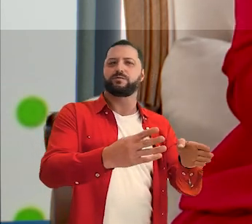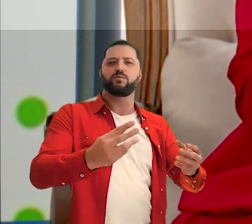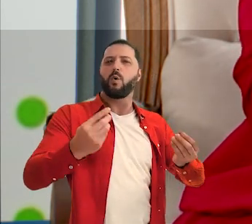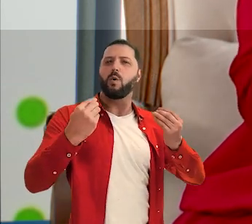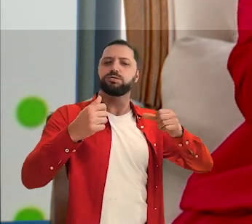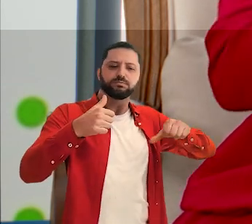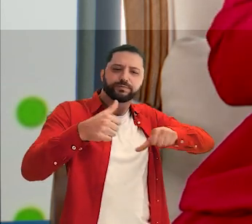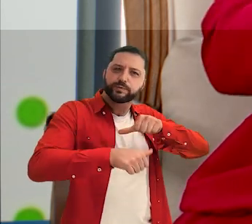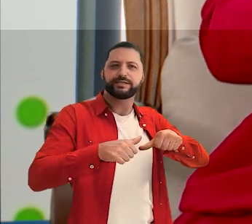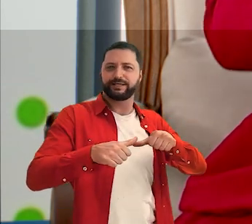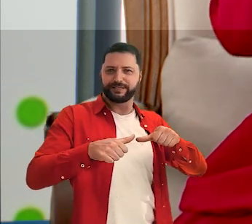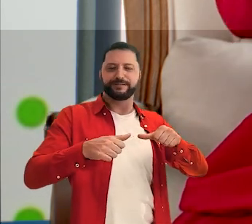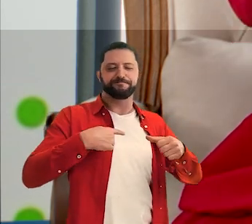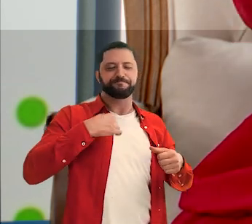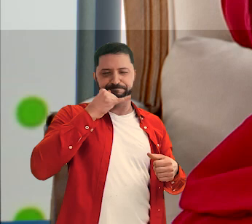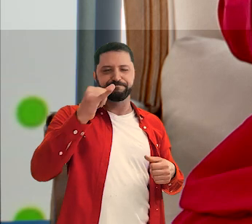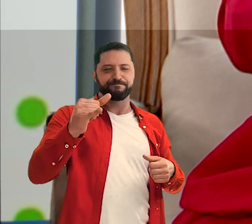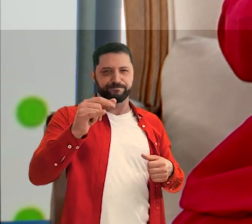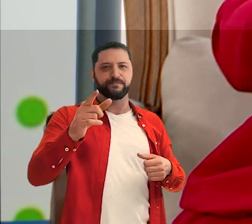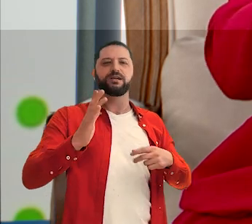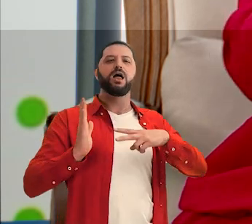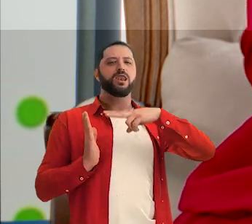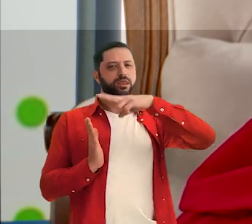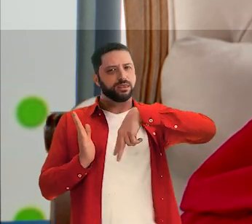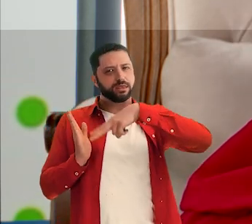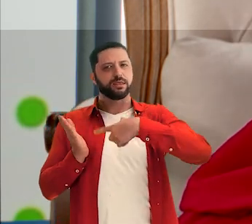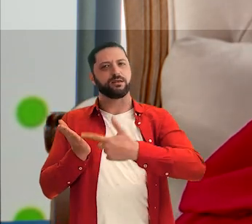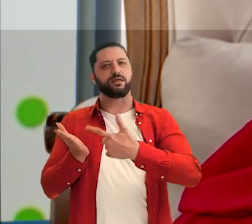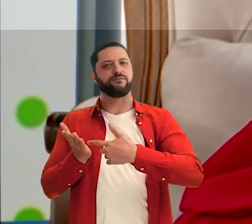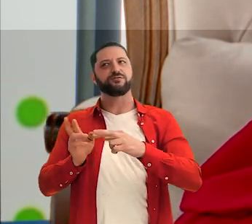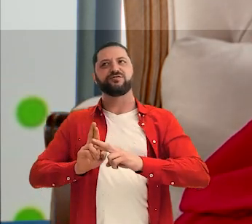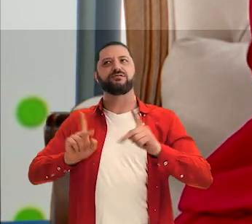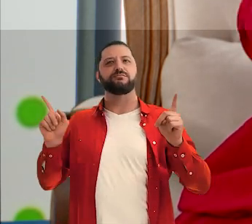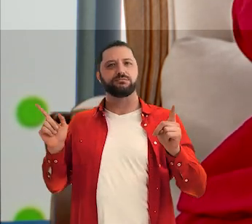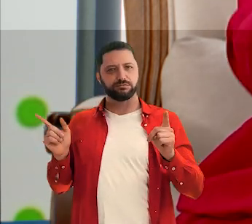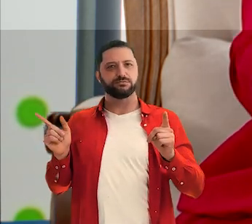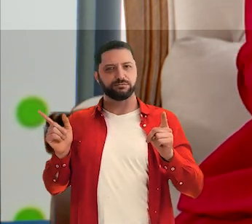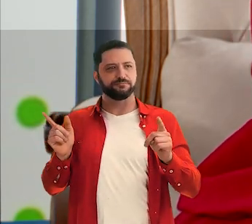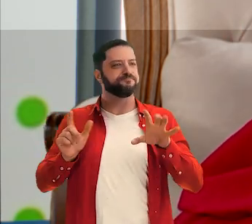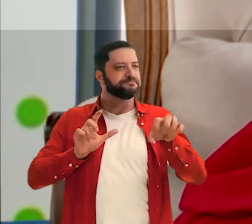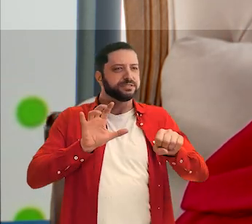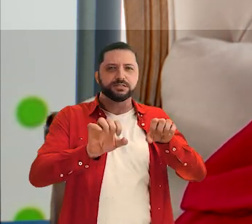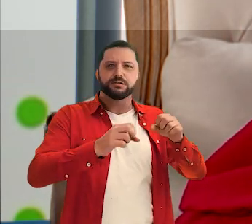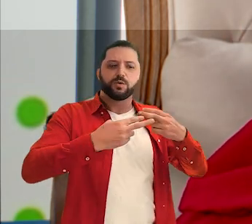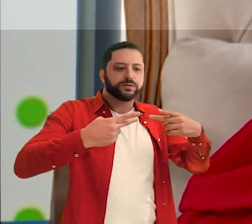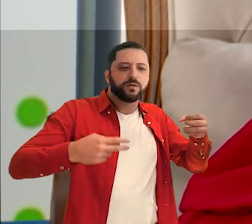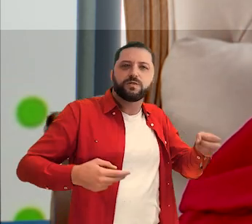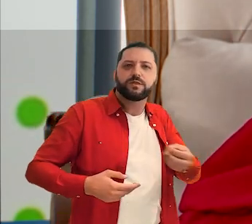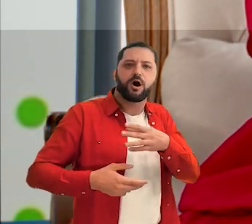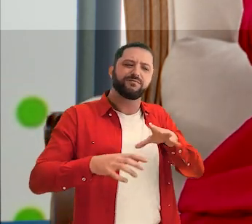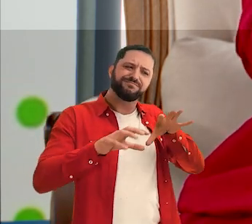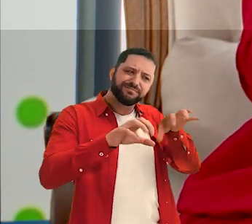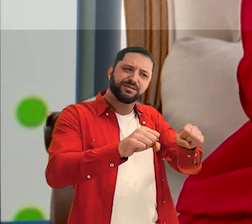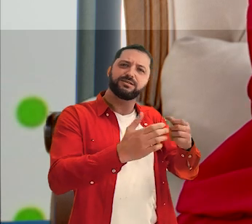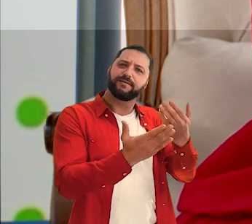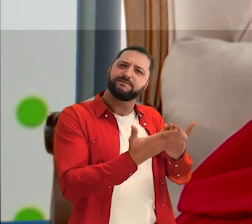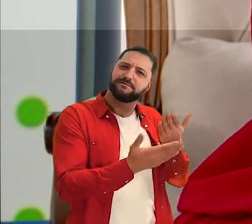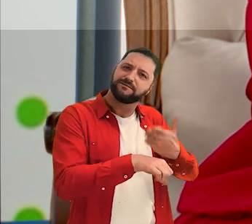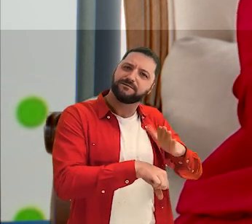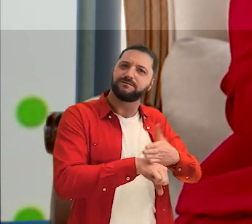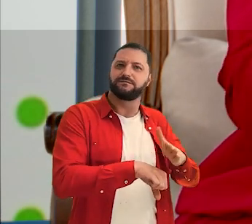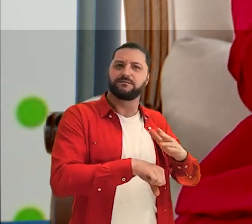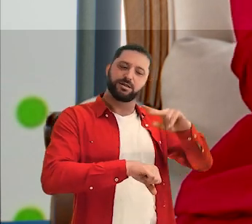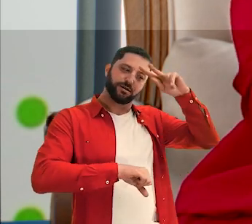direção de como mudar, de como começar essa mudança, comece assim. Lendo livros diferentes, acessando